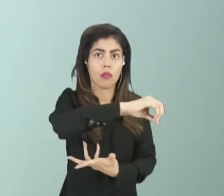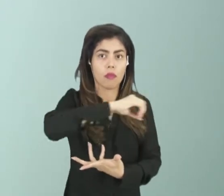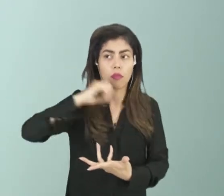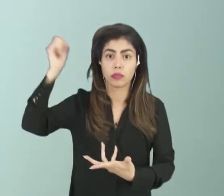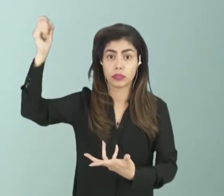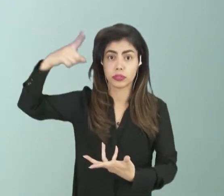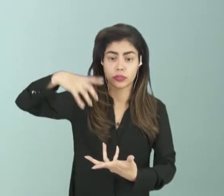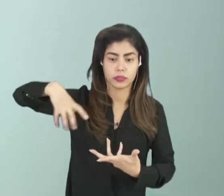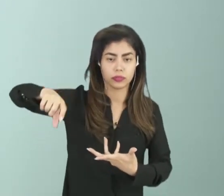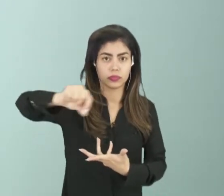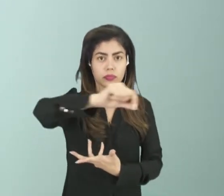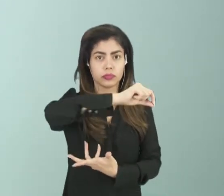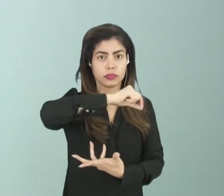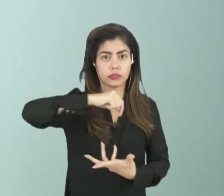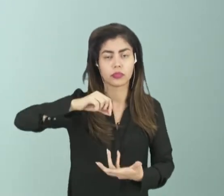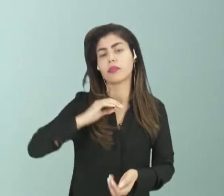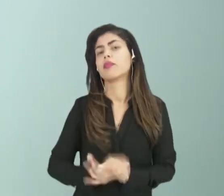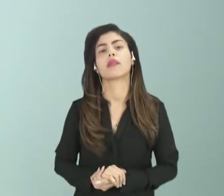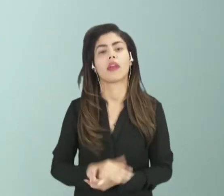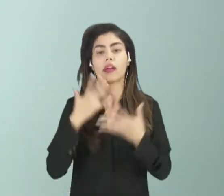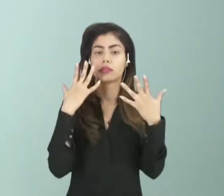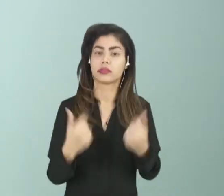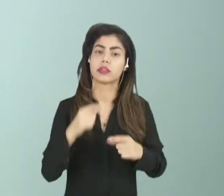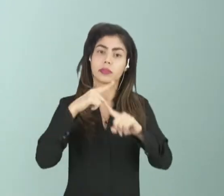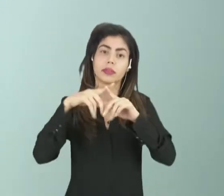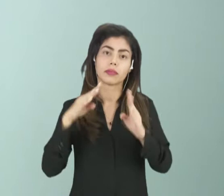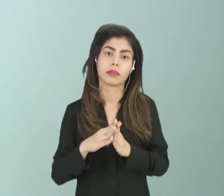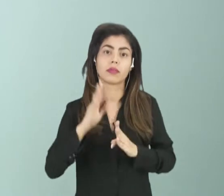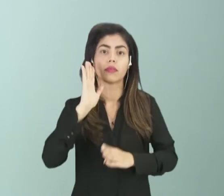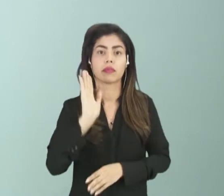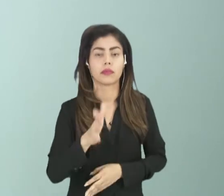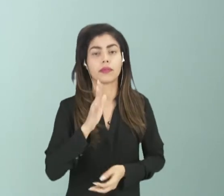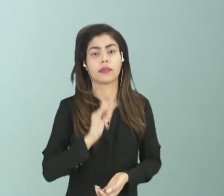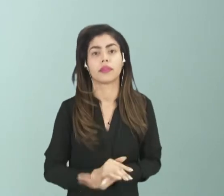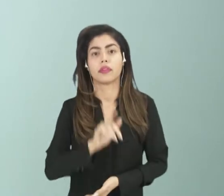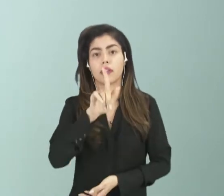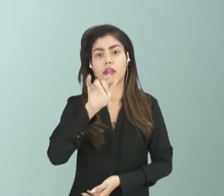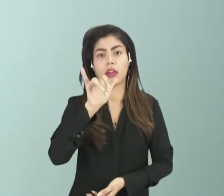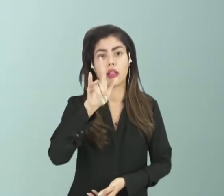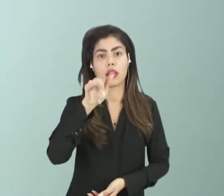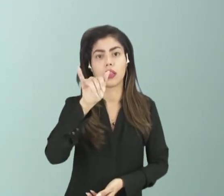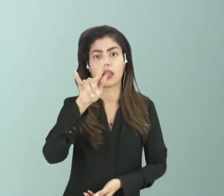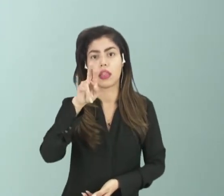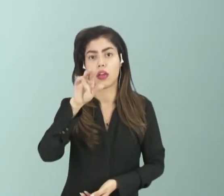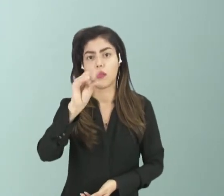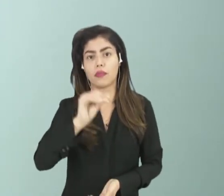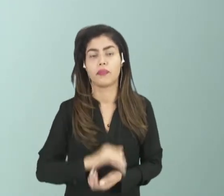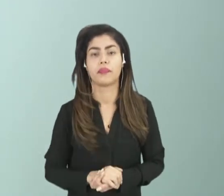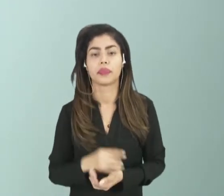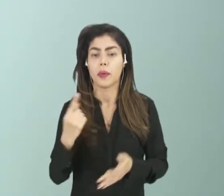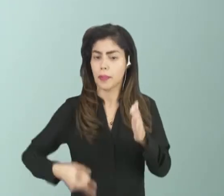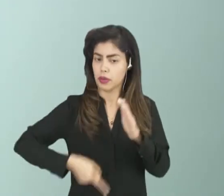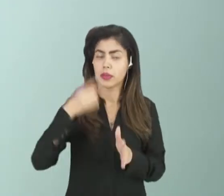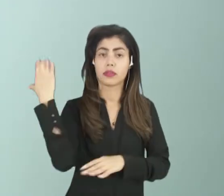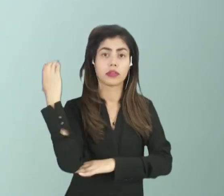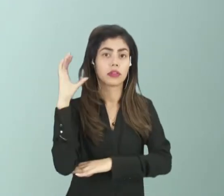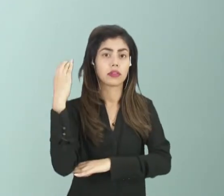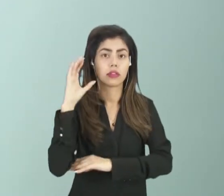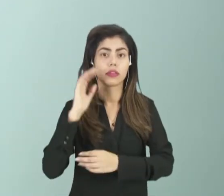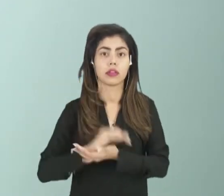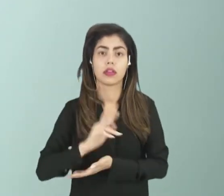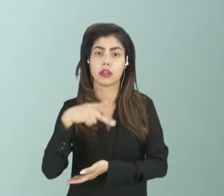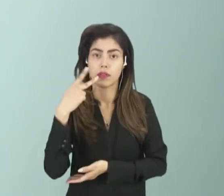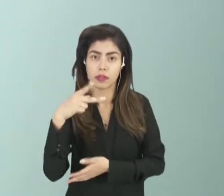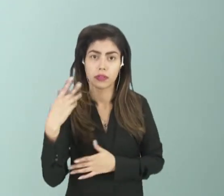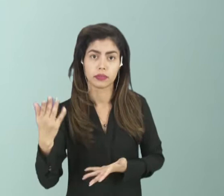foi aceito pela Igreja. Aí Galileu, primeiro Copérnico, depois Galileu. Galileu foi um dos primeiros cientistas que